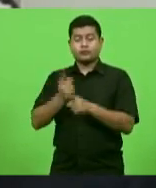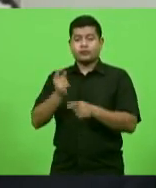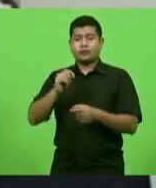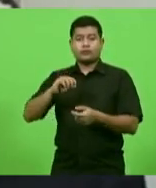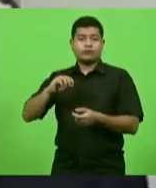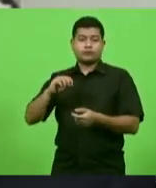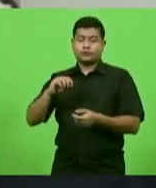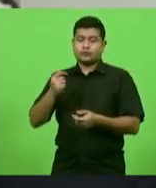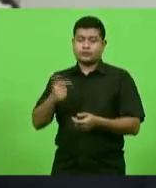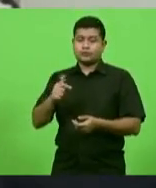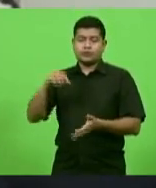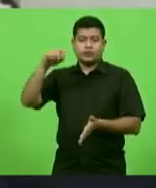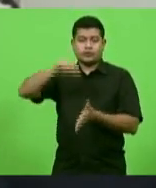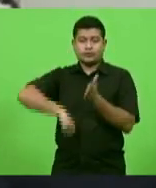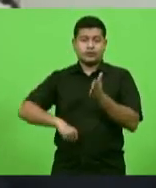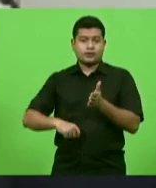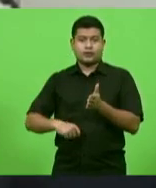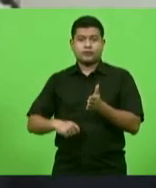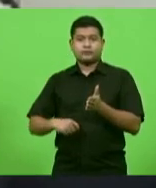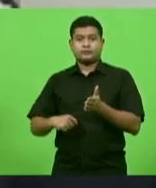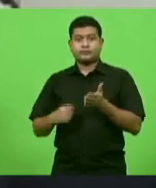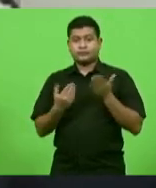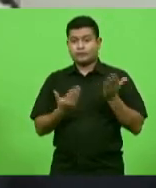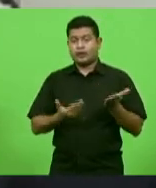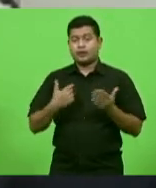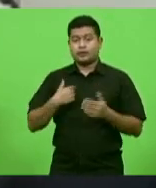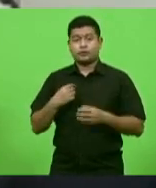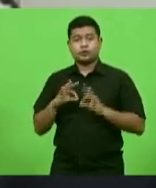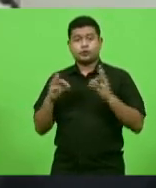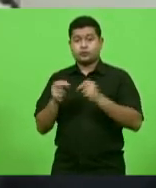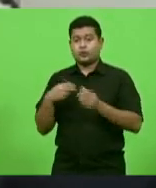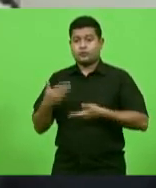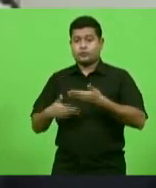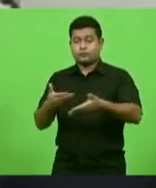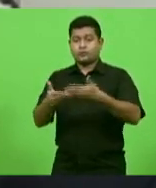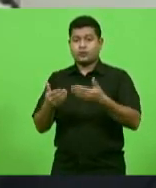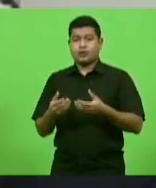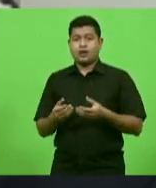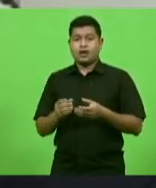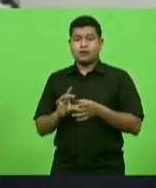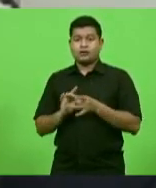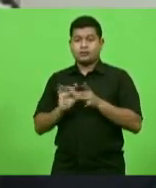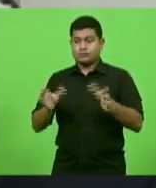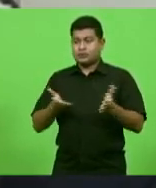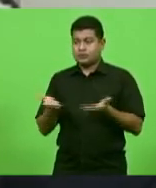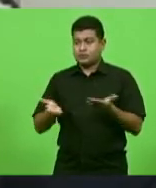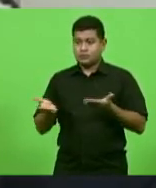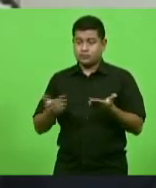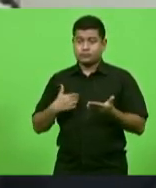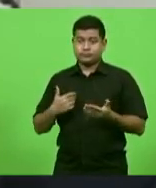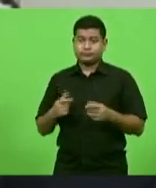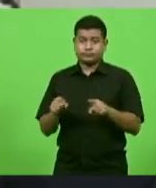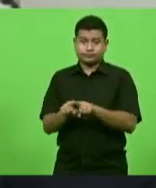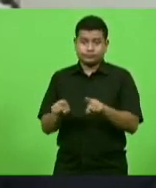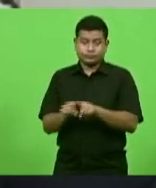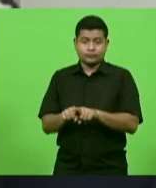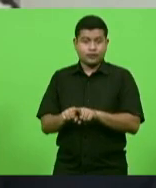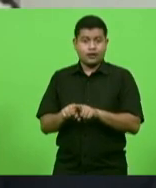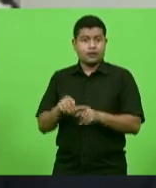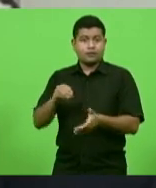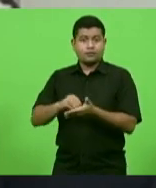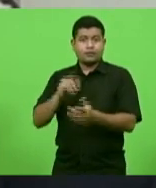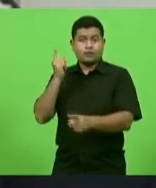na ciência do governador Moisés em todo o processo de dispensa de licitação ademais não